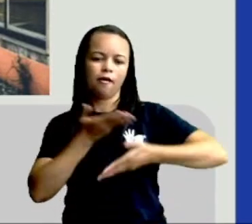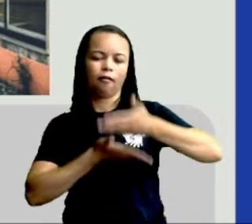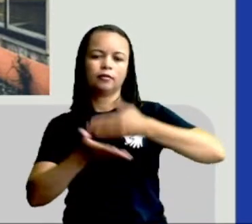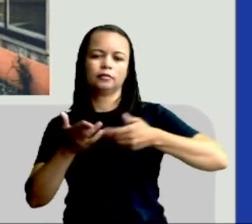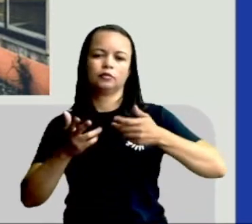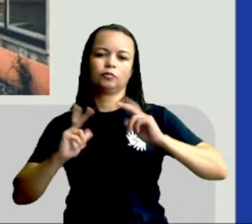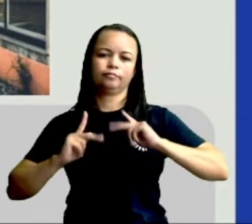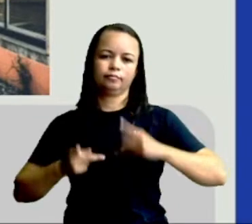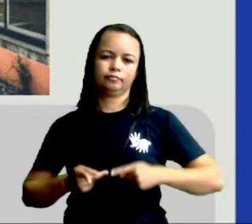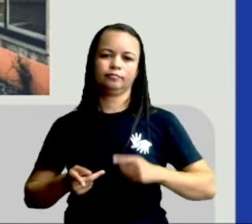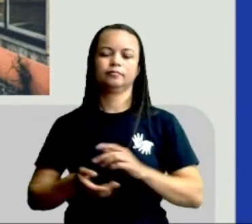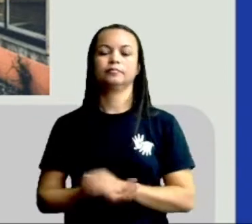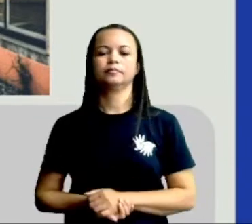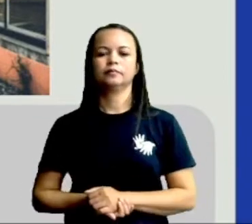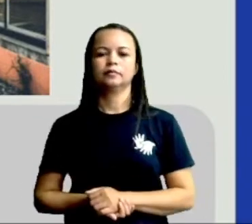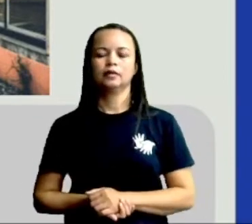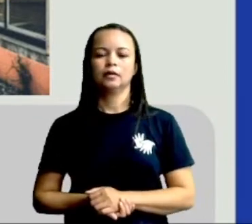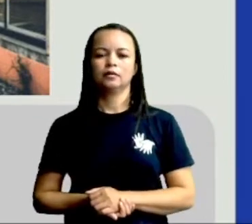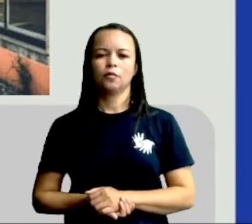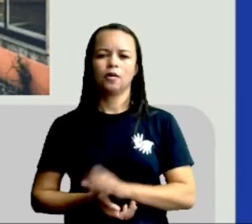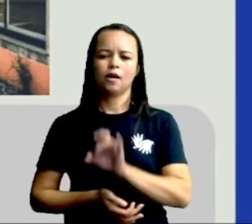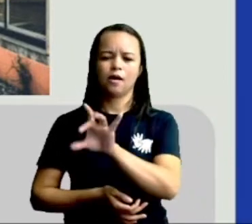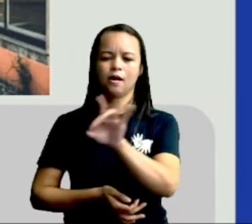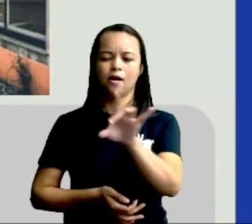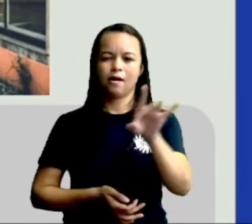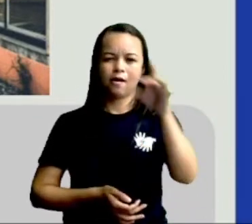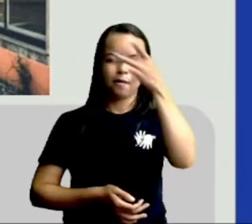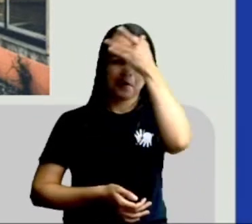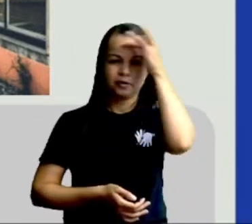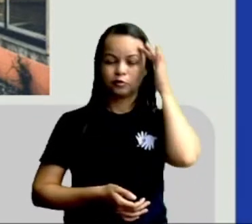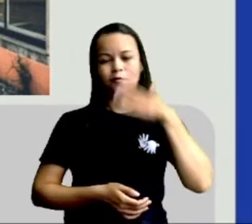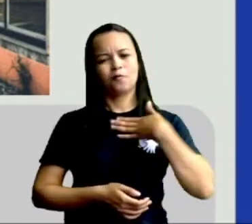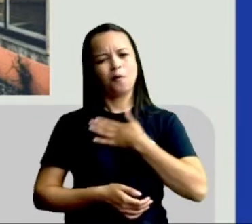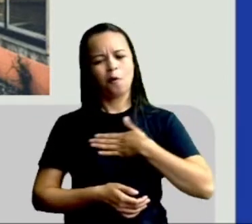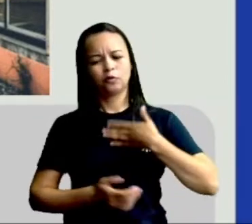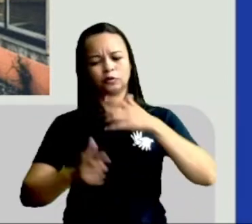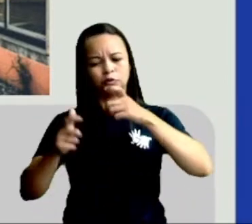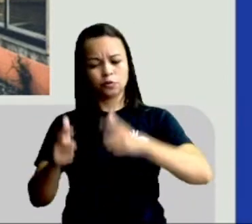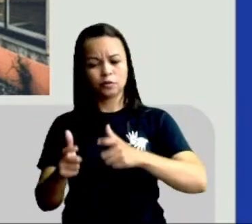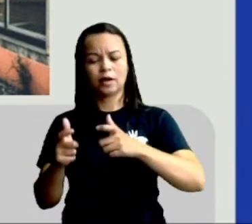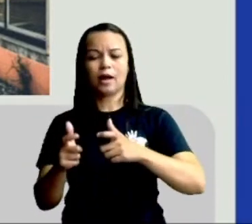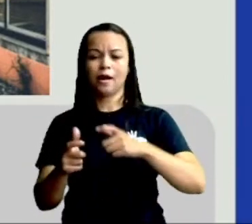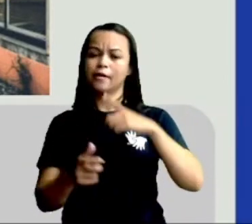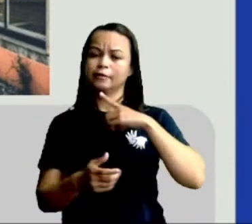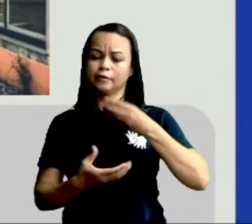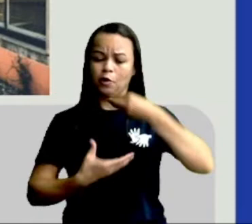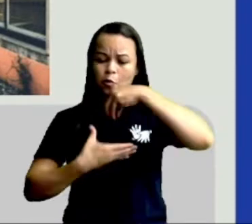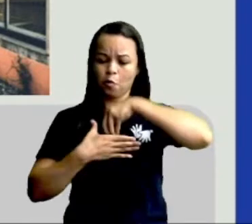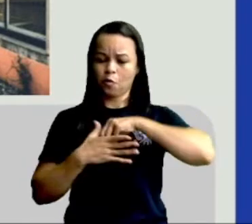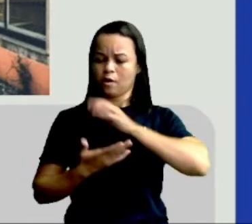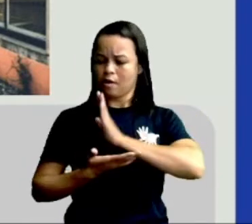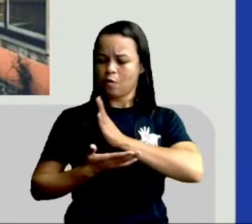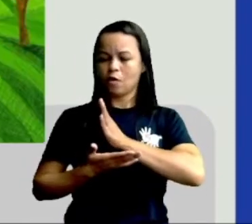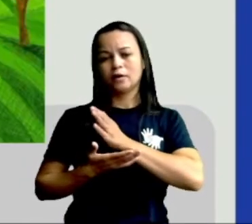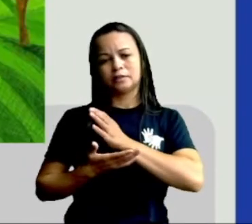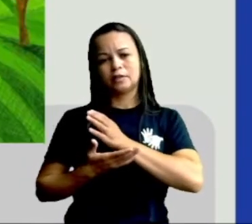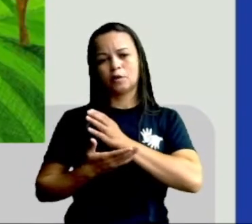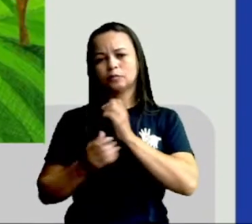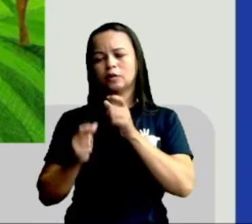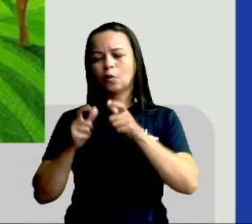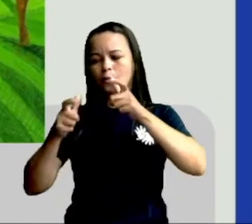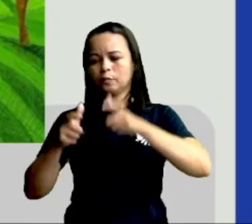humanas então cada pessoa gosta de um lugar e tem um lugar em seu coração guardadinho